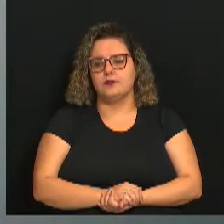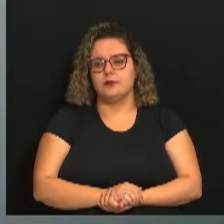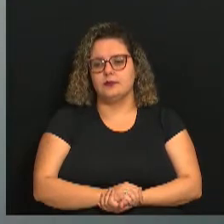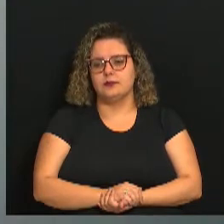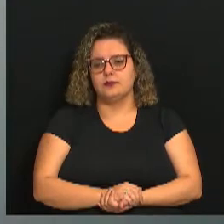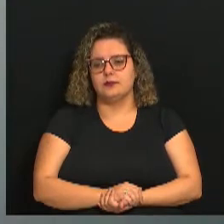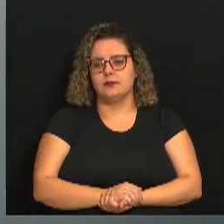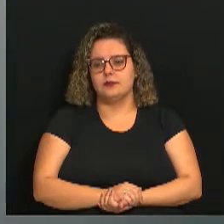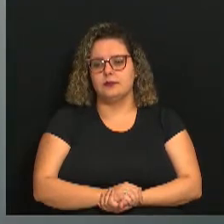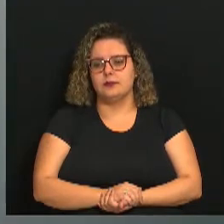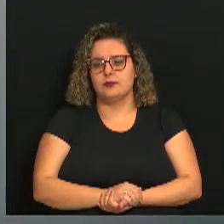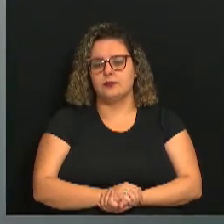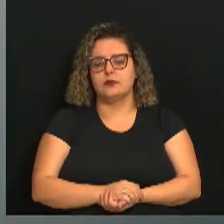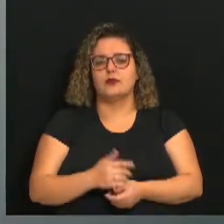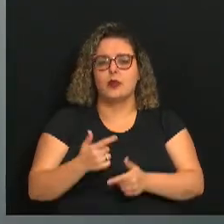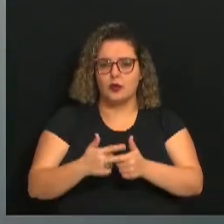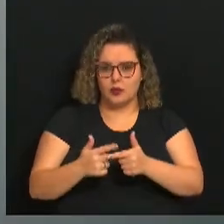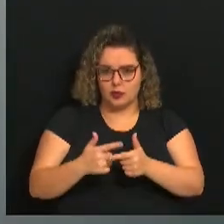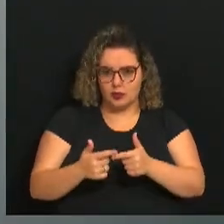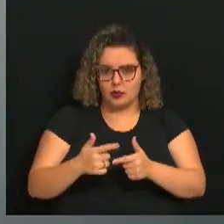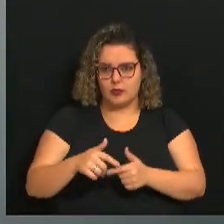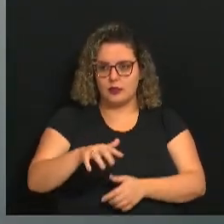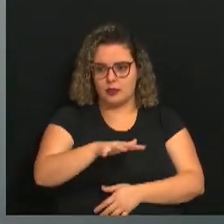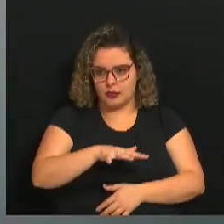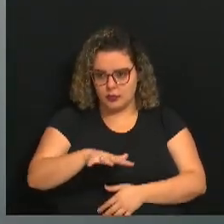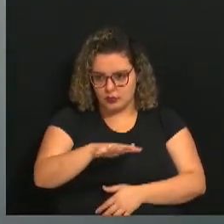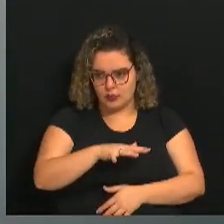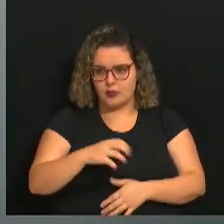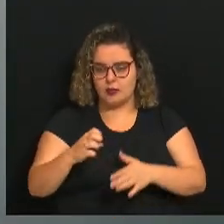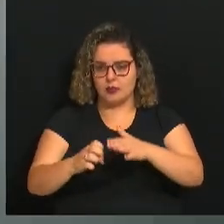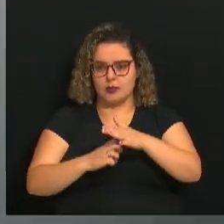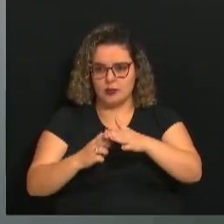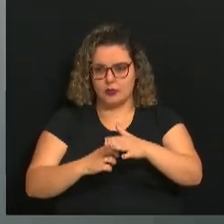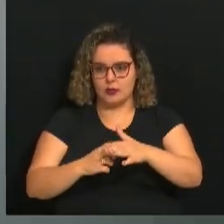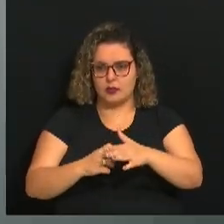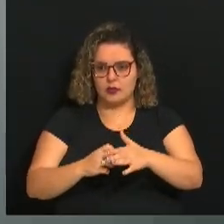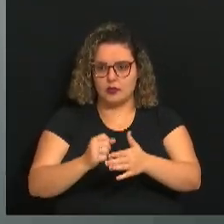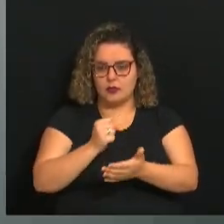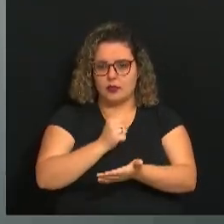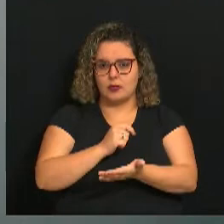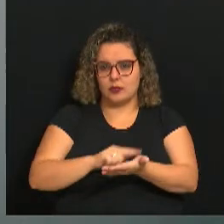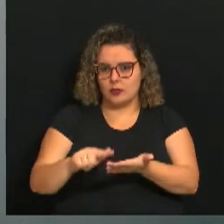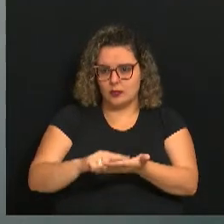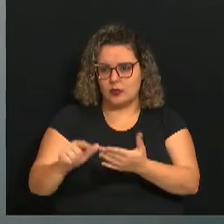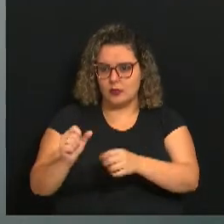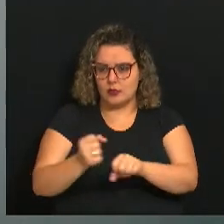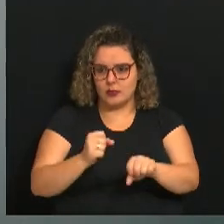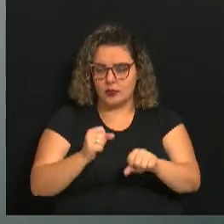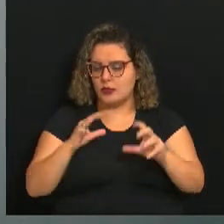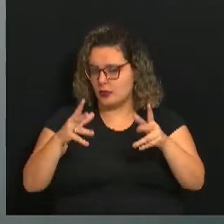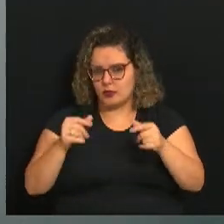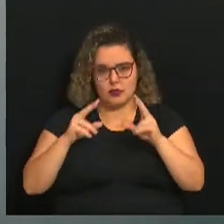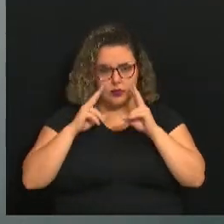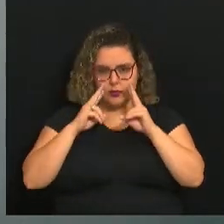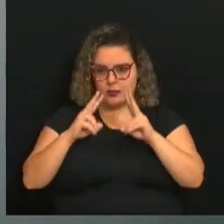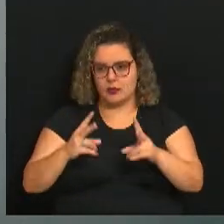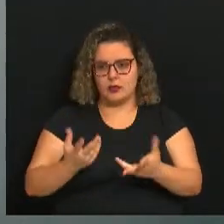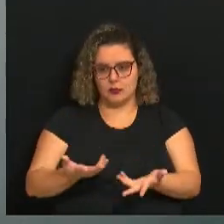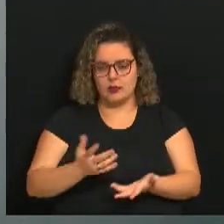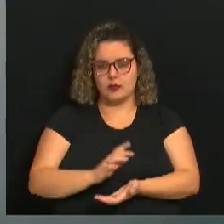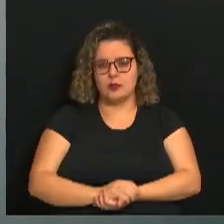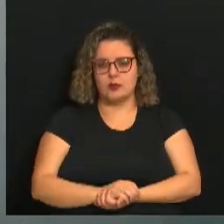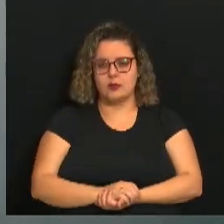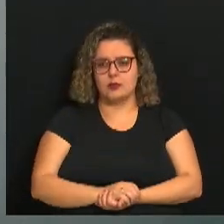problema aí com uma das empresas que presta esse serviço de limpeza, o público aí, todo mundo viu, e a gente sabe que